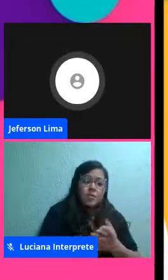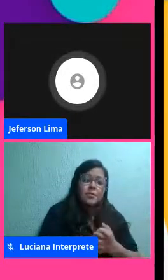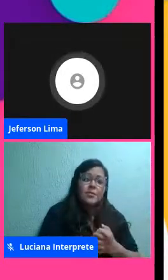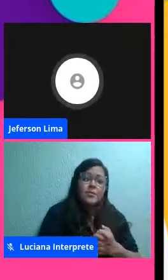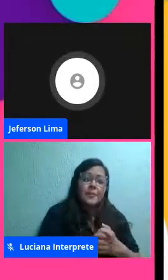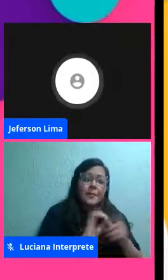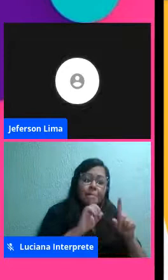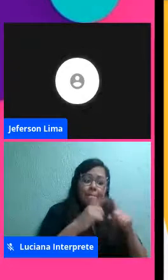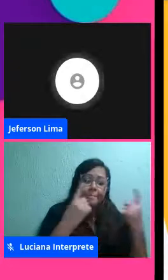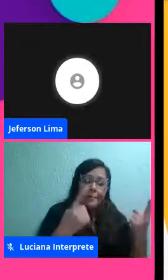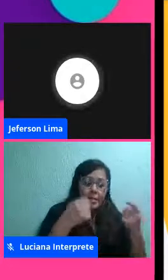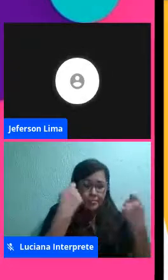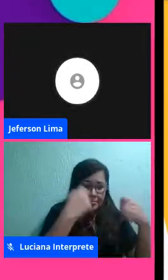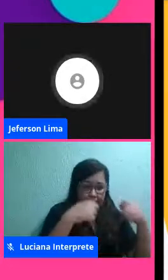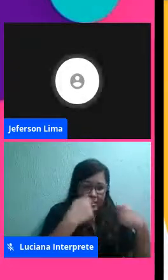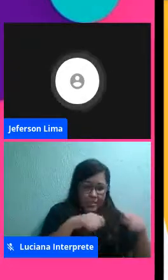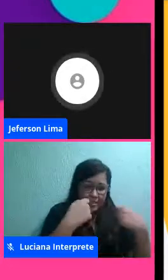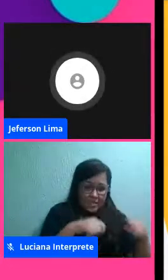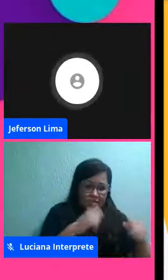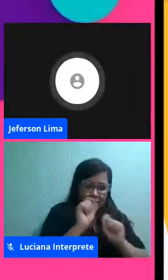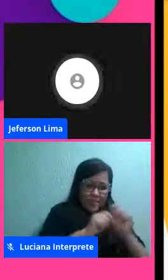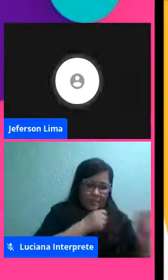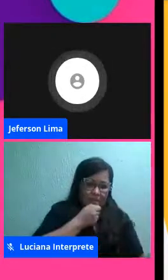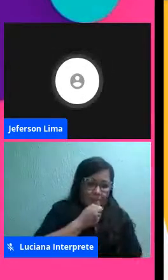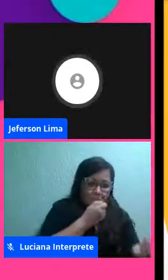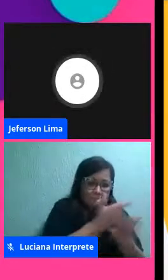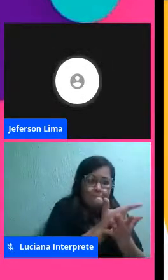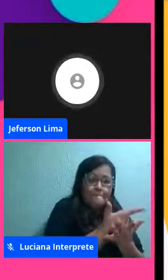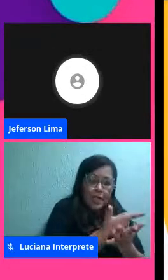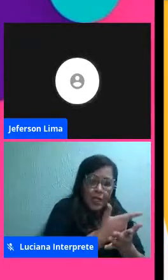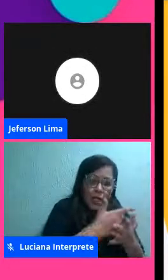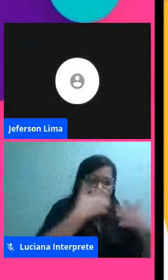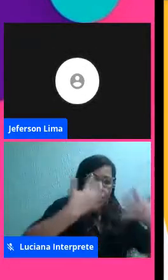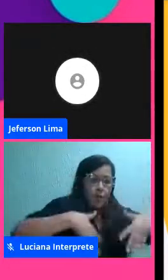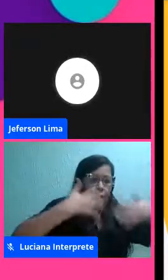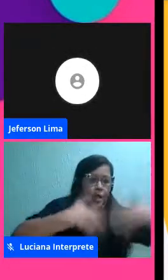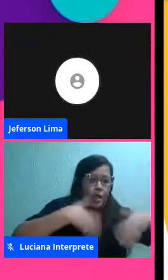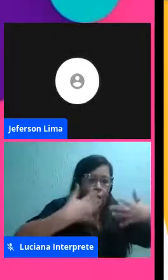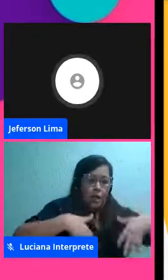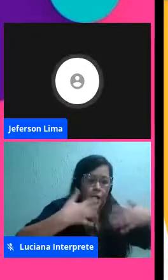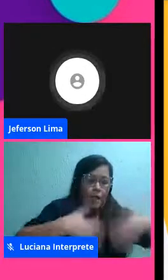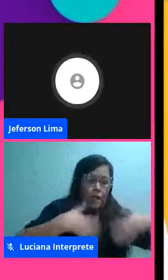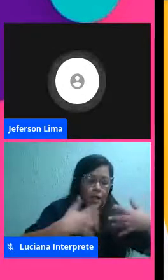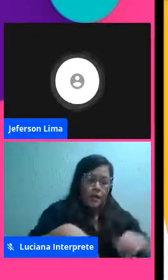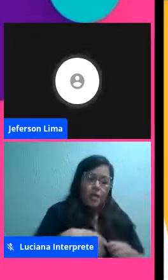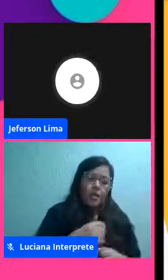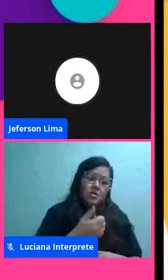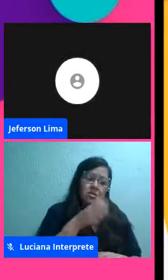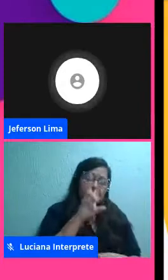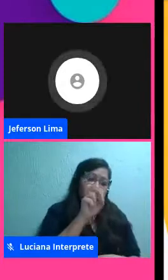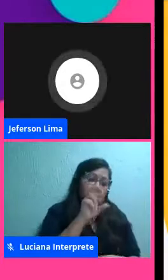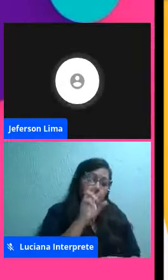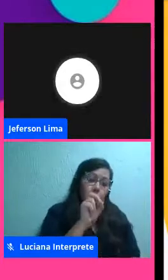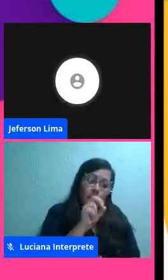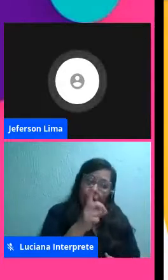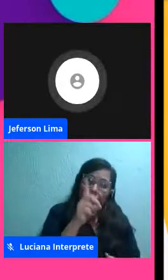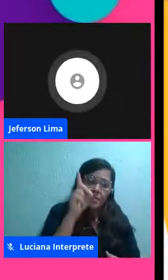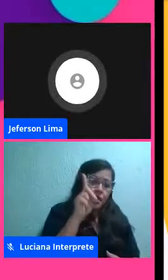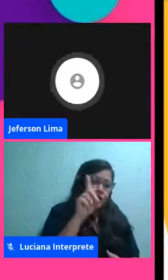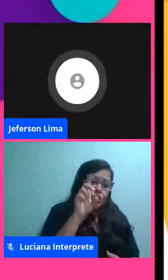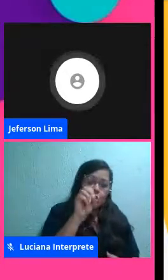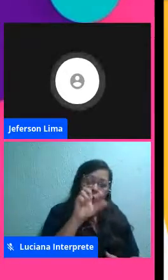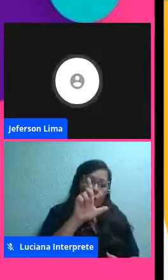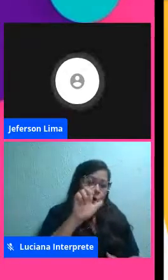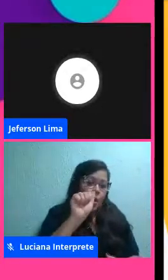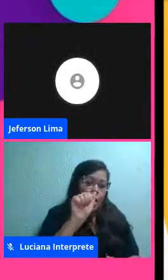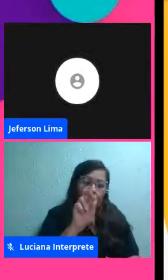precise necessariamente, né, ter que pagar uma conta ali altíssima, né? Seus, lá, 50 dólares. 50 dólares na cotação atual